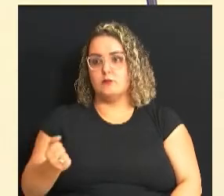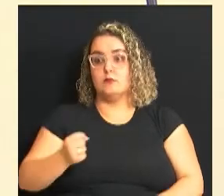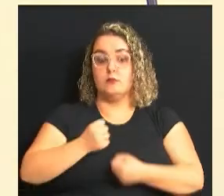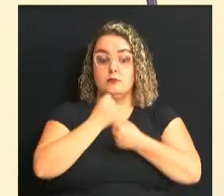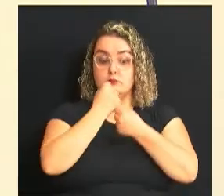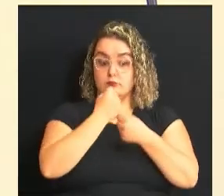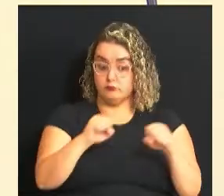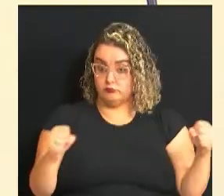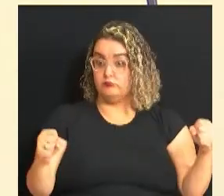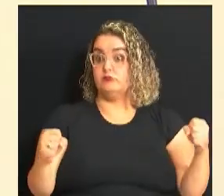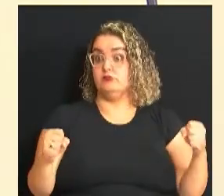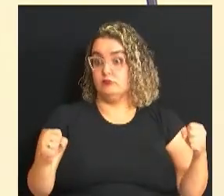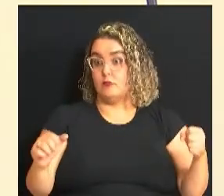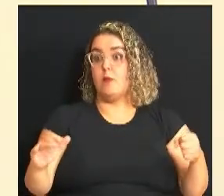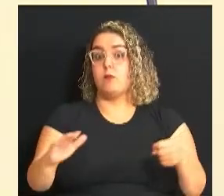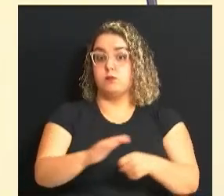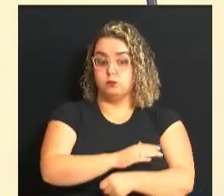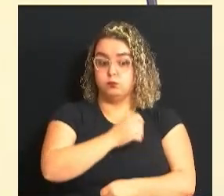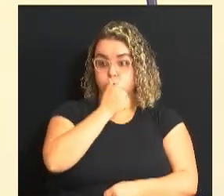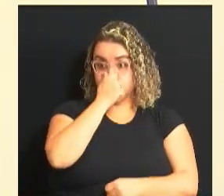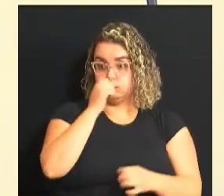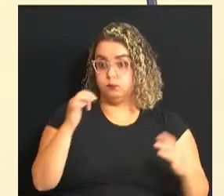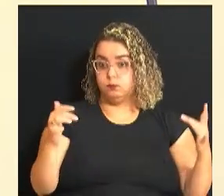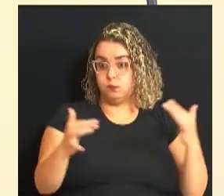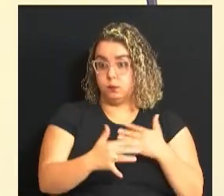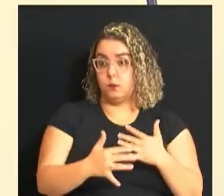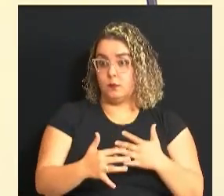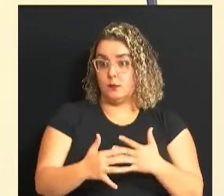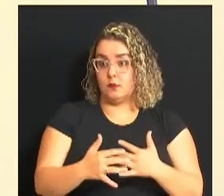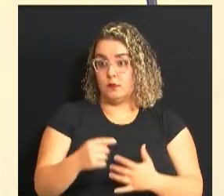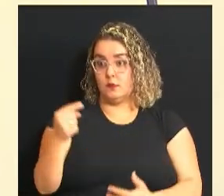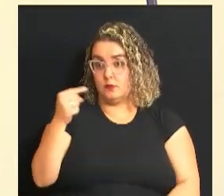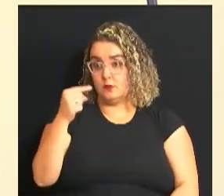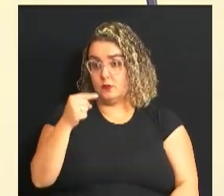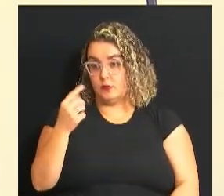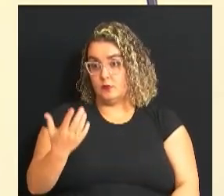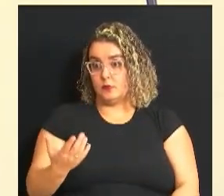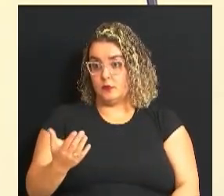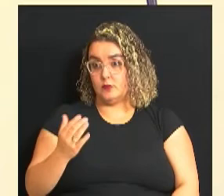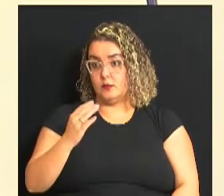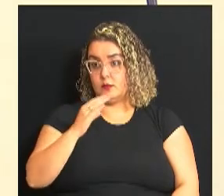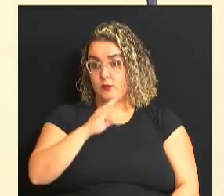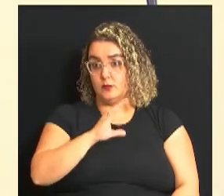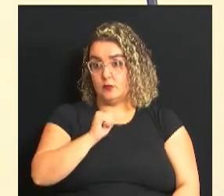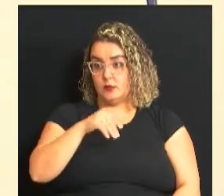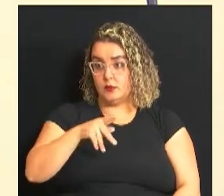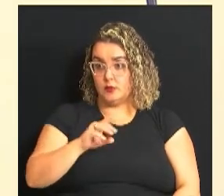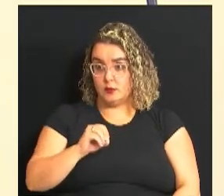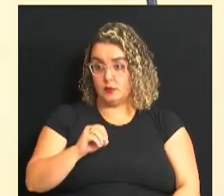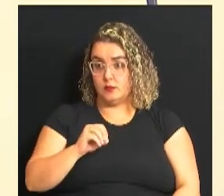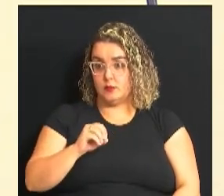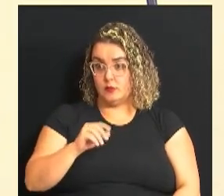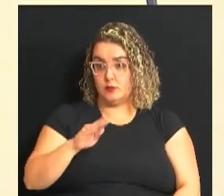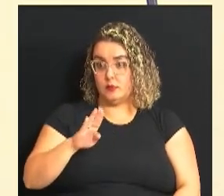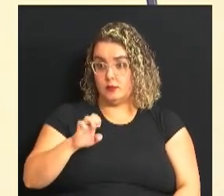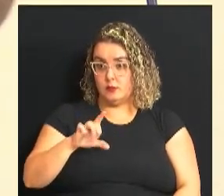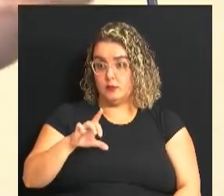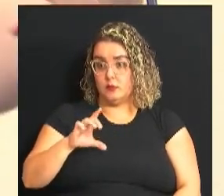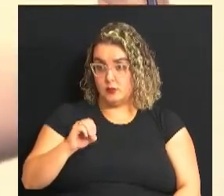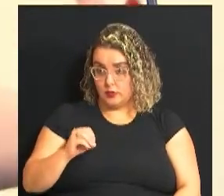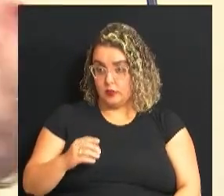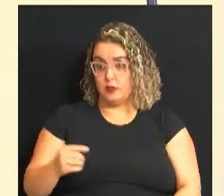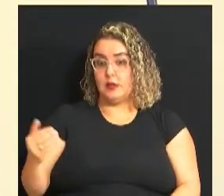e popular e grandiosa. A gente fala da região sul, falamos lá do Campo Belo e vemos até o Itatiaia aqui. Então, é uma